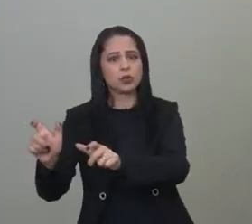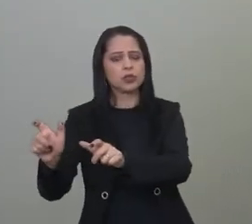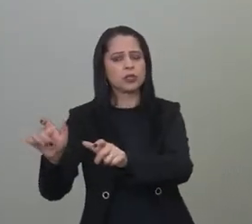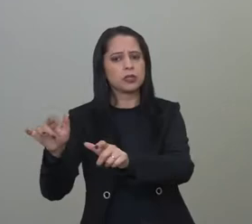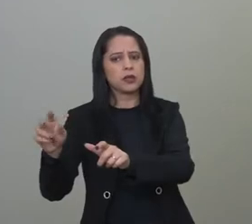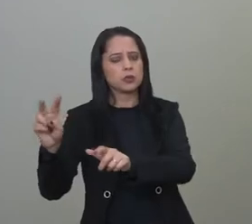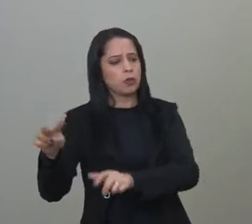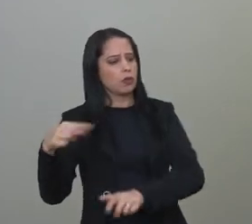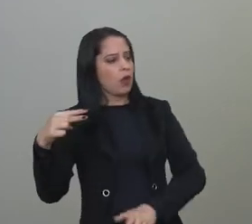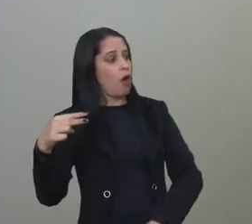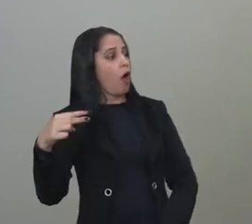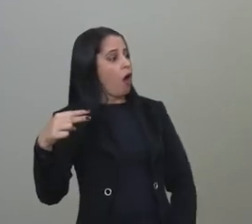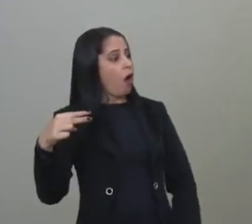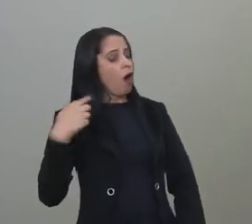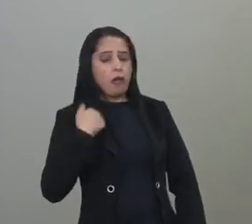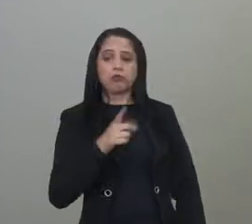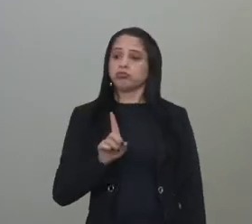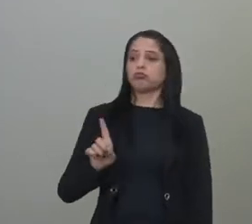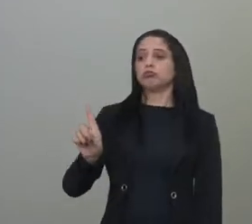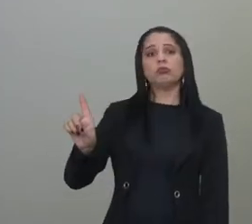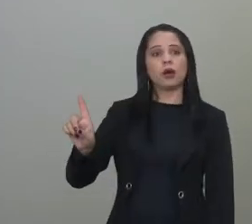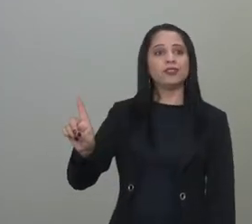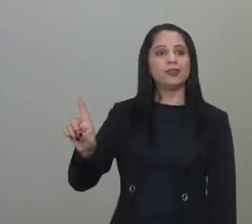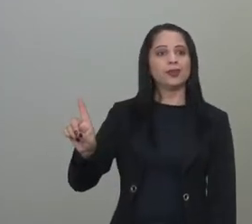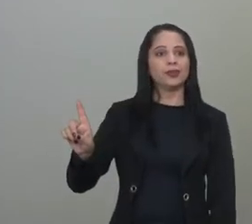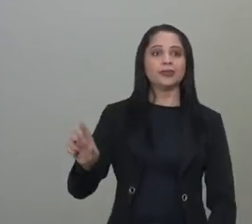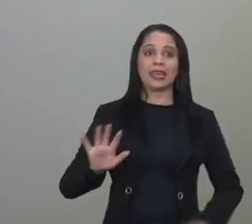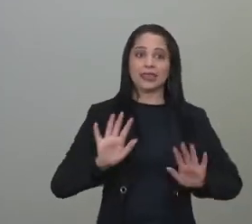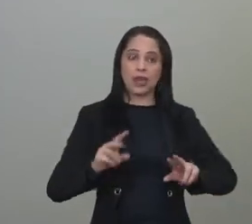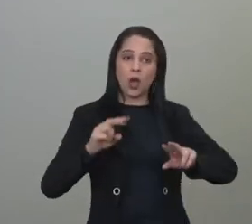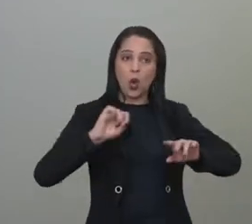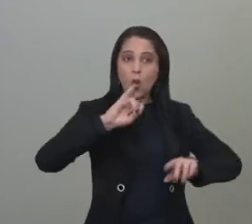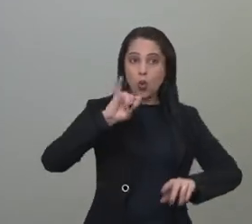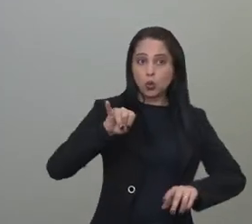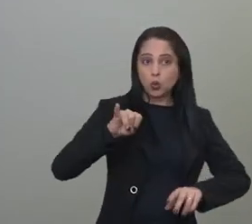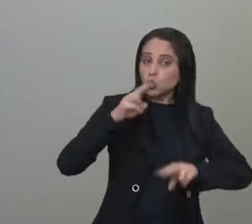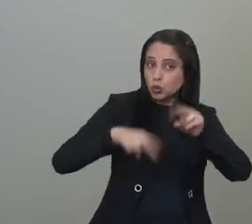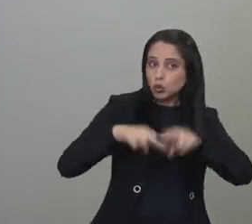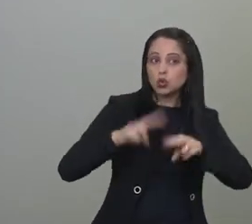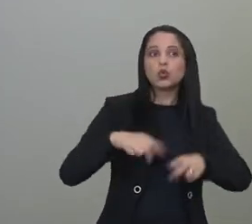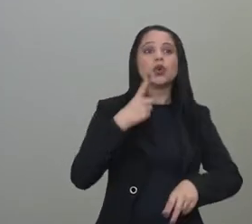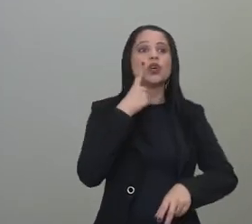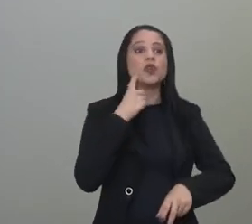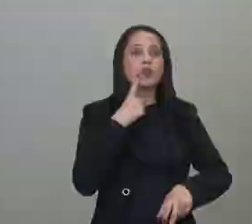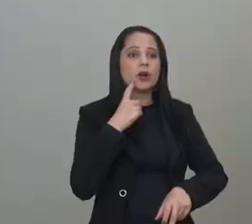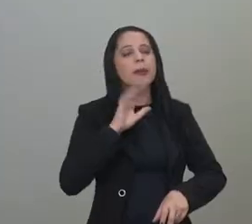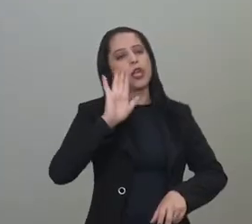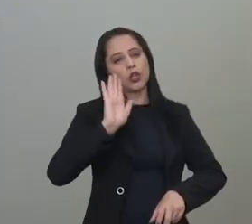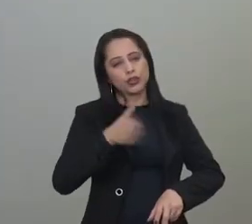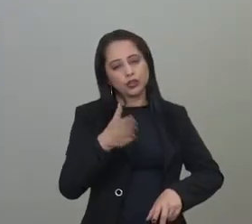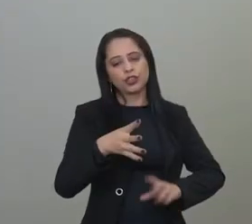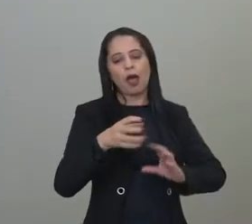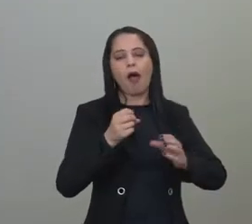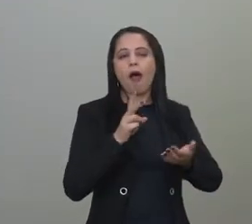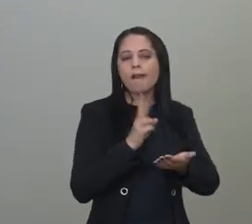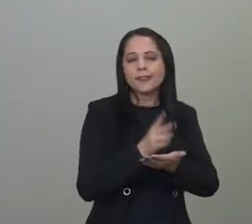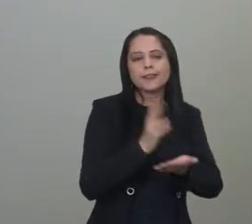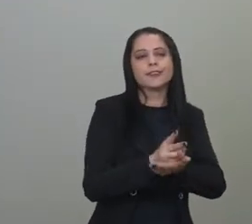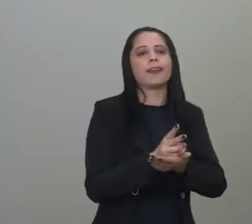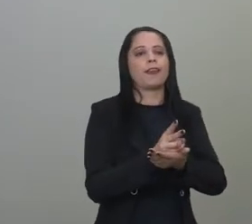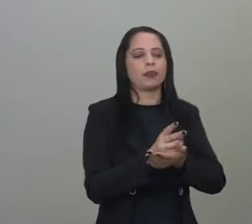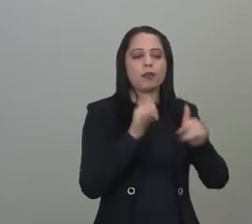muitas pessoas que ela é atingida através de um movimento que se faça né e o Júnior vermelho já é